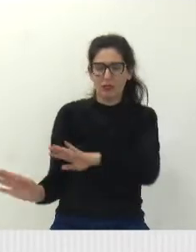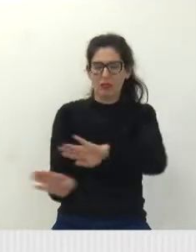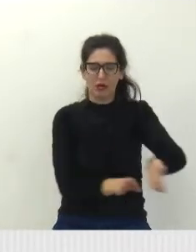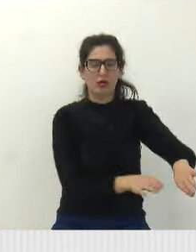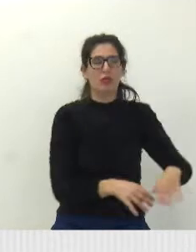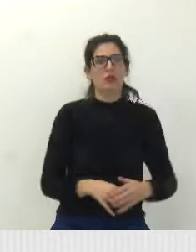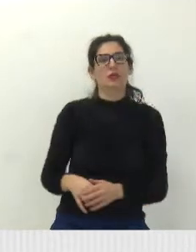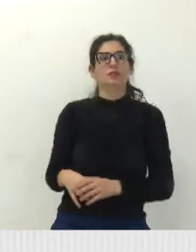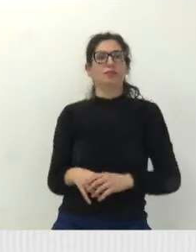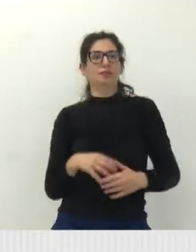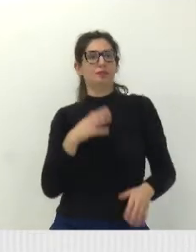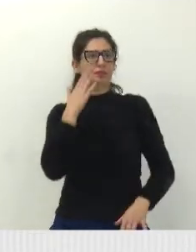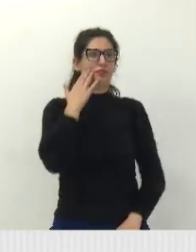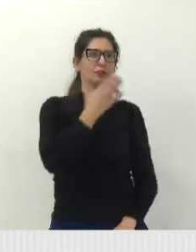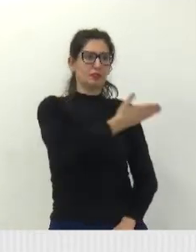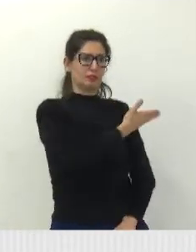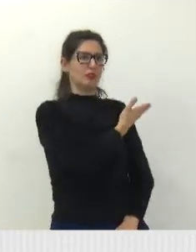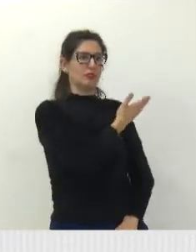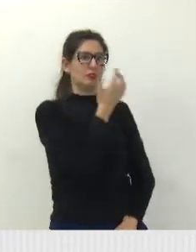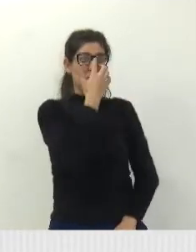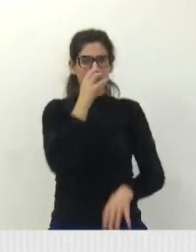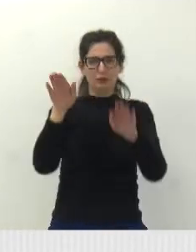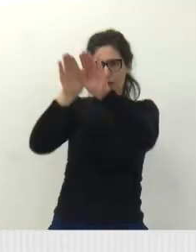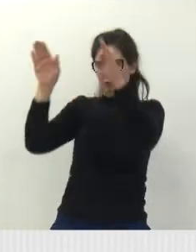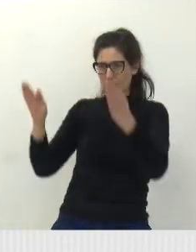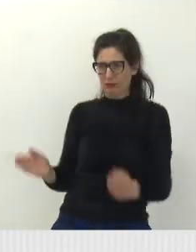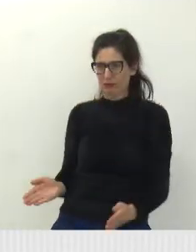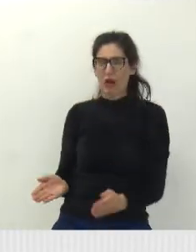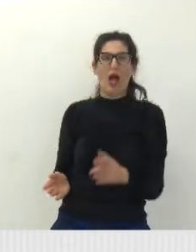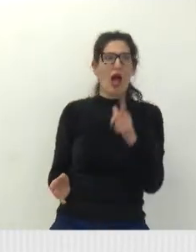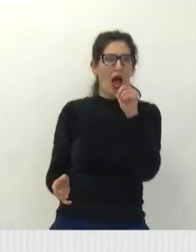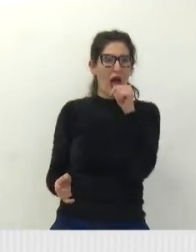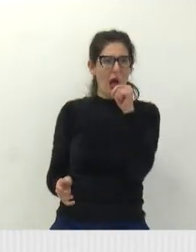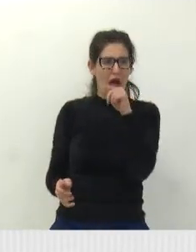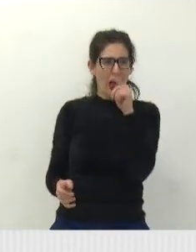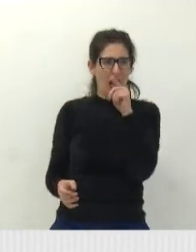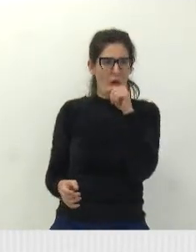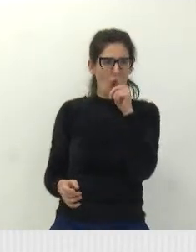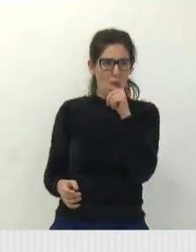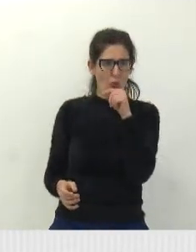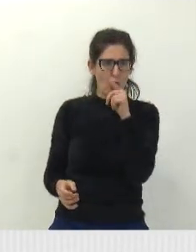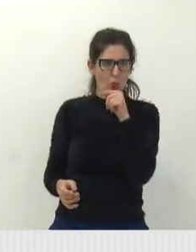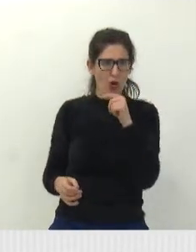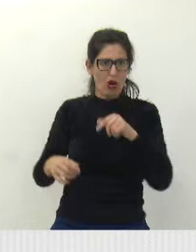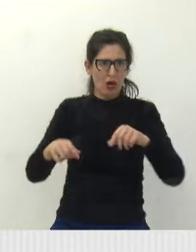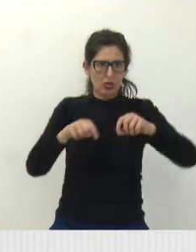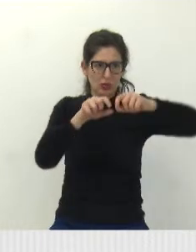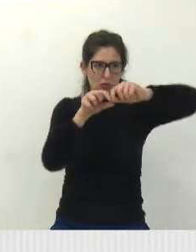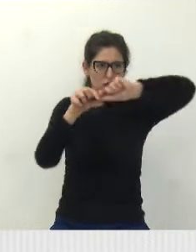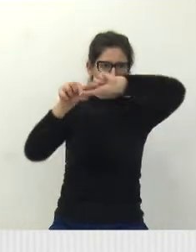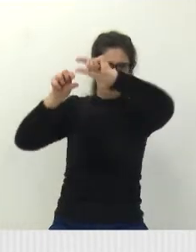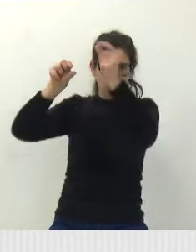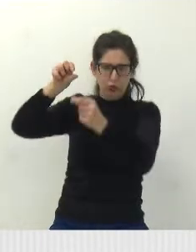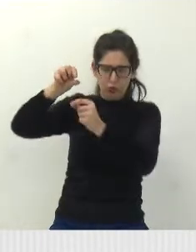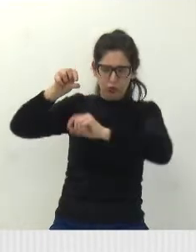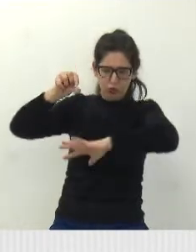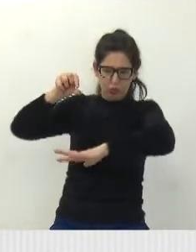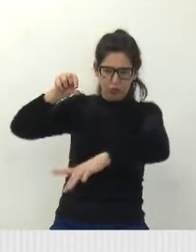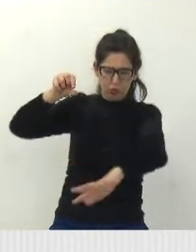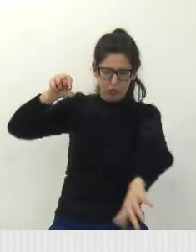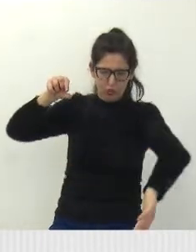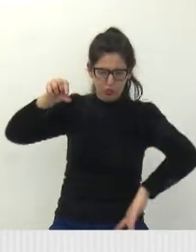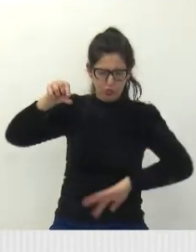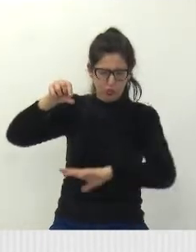está vendo aí no terceiro slide? A água do bebedouro cai ali, fica empoçada. Olha a dengue. Então, nós pedimos, né, para